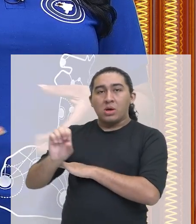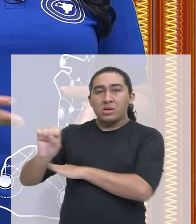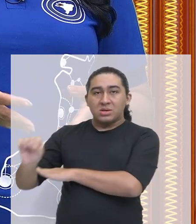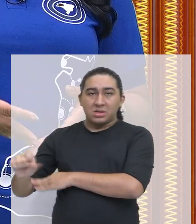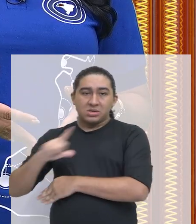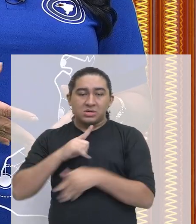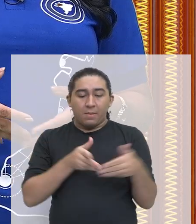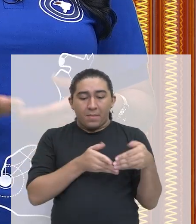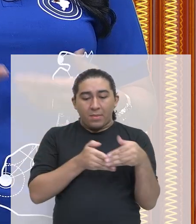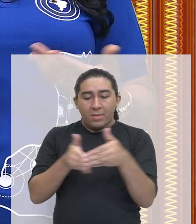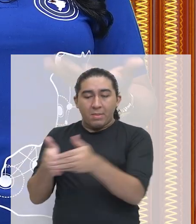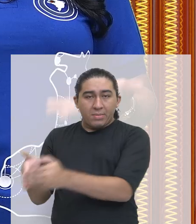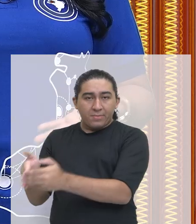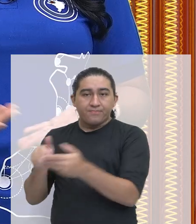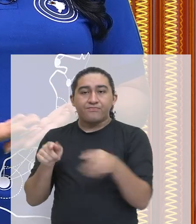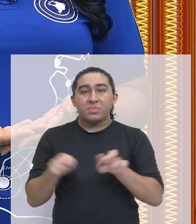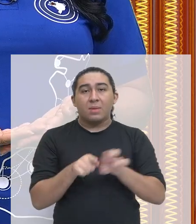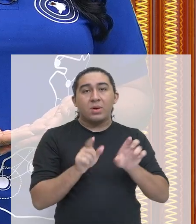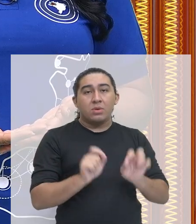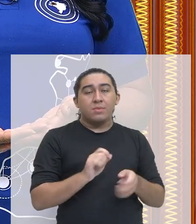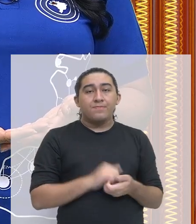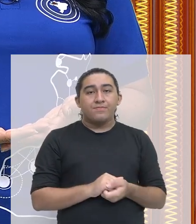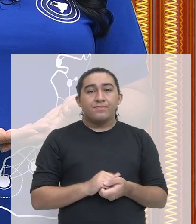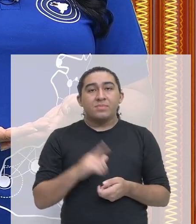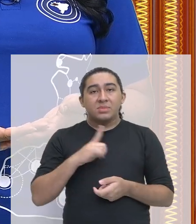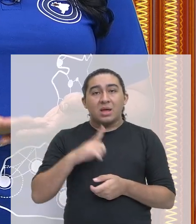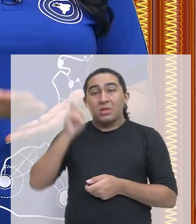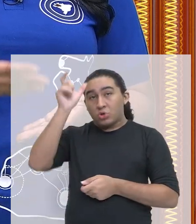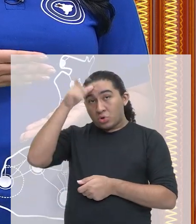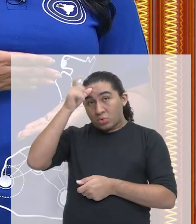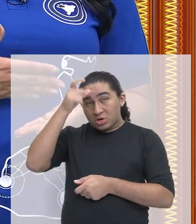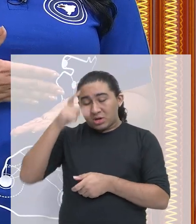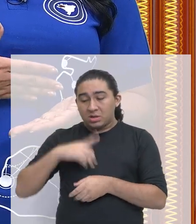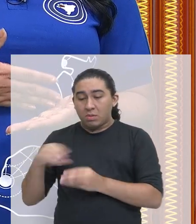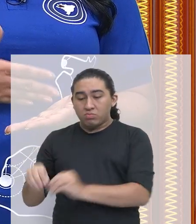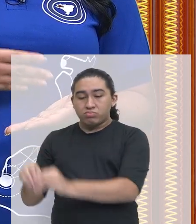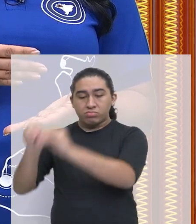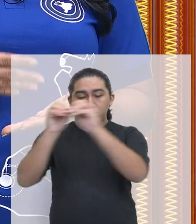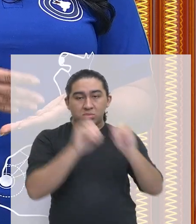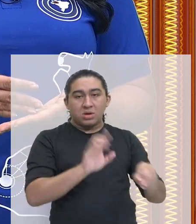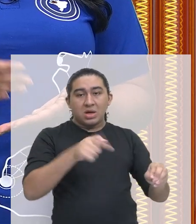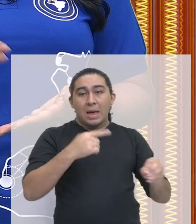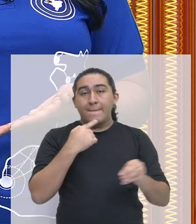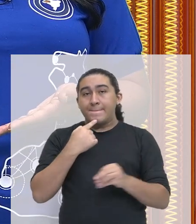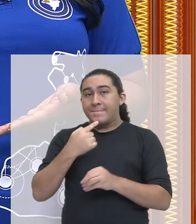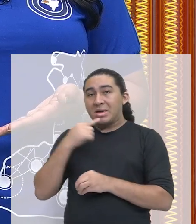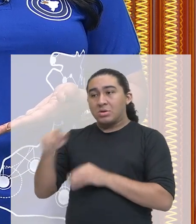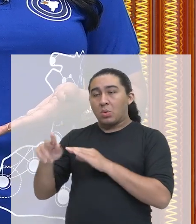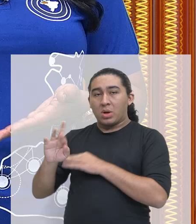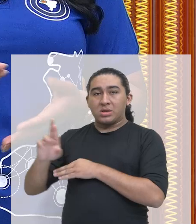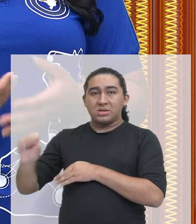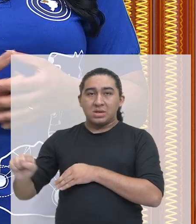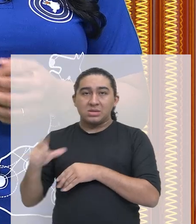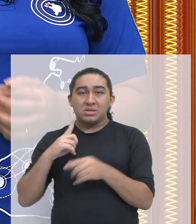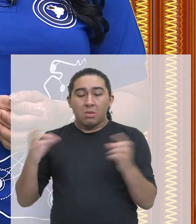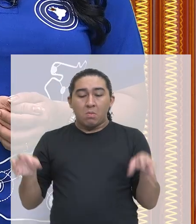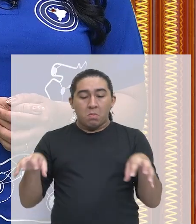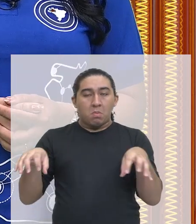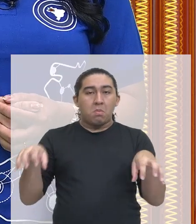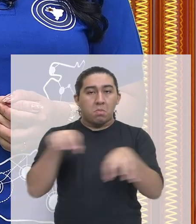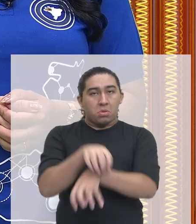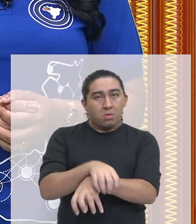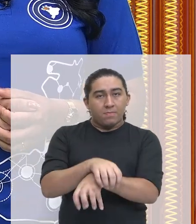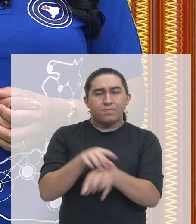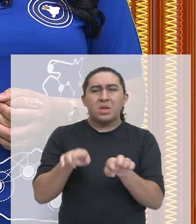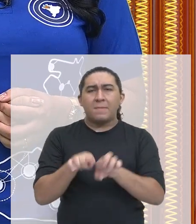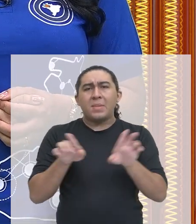soviéticos que estavam saindo de Cuba, e também a retirada de mísseis da Turquia, que também é um território próximo à União Soviética. E quais foram